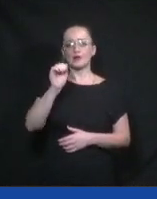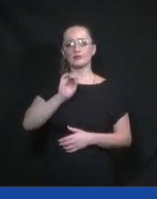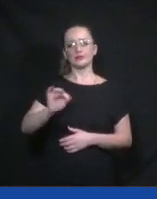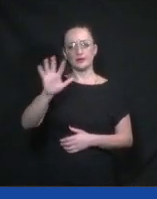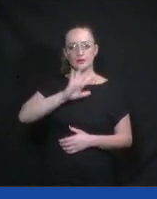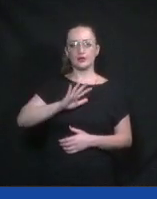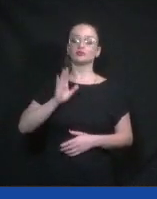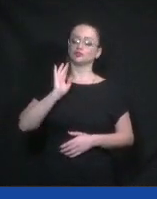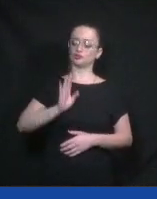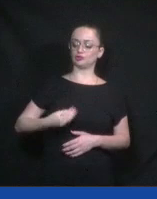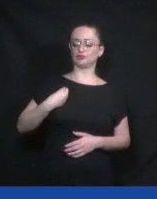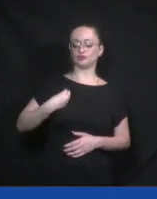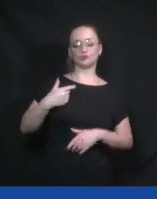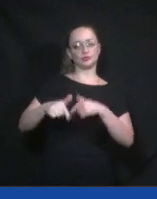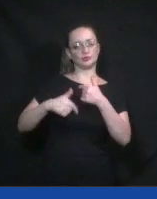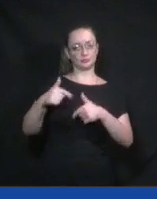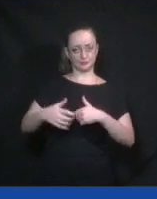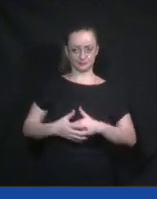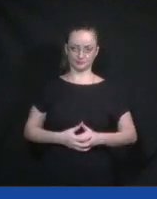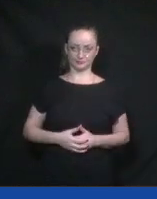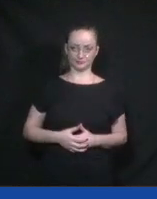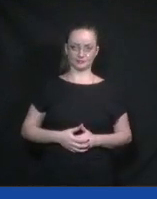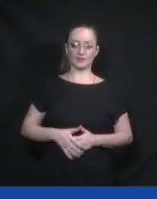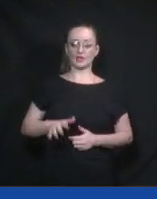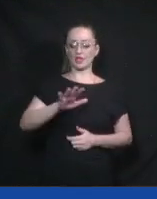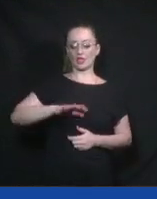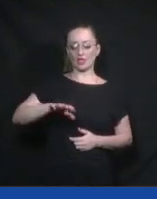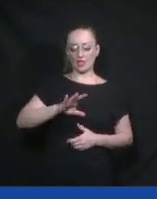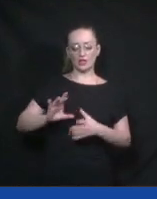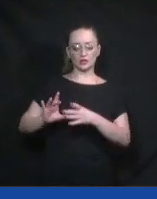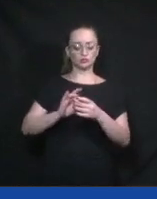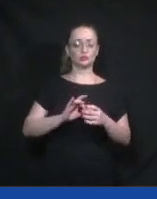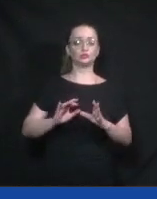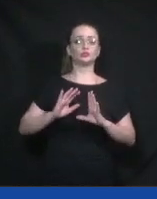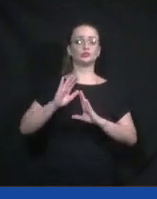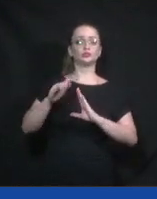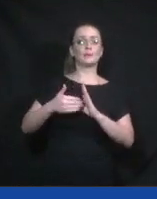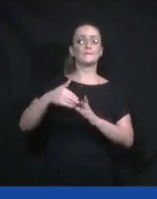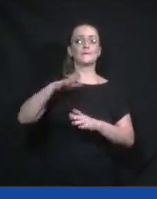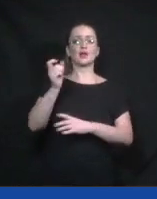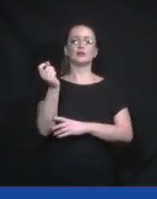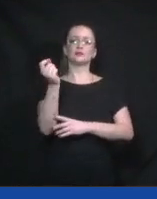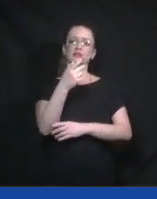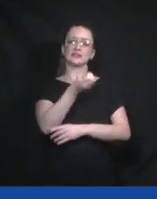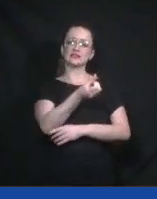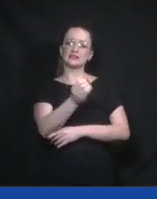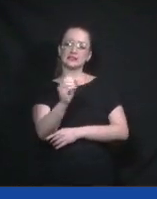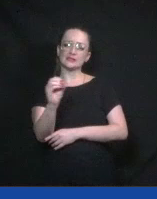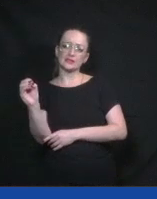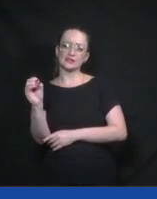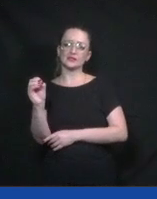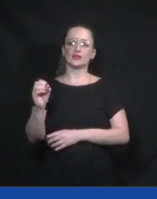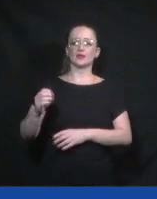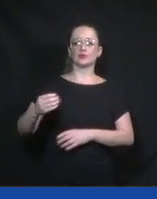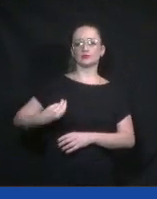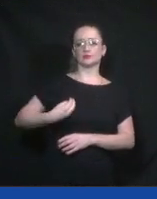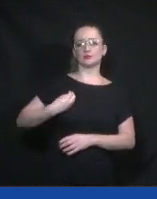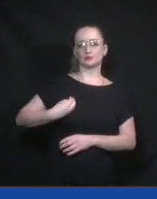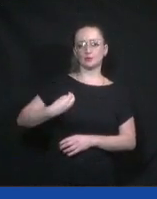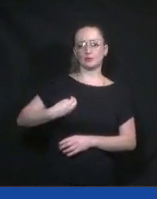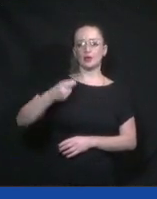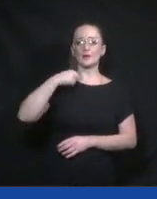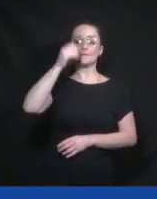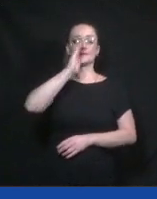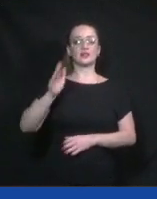estão no exercício de mandar essa rede hoje Toda tem mais de 600 membros do Brasil inteiro